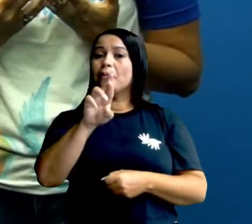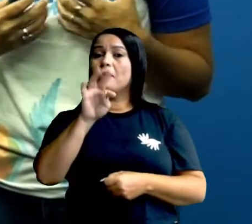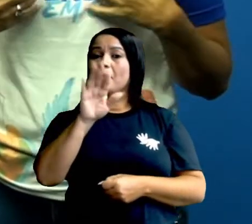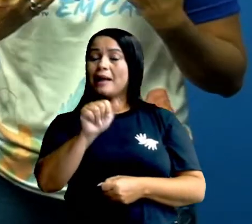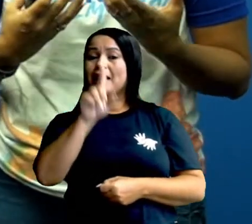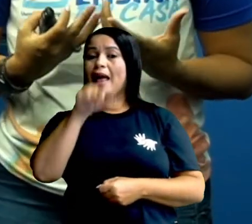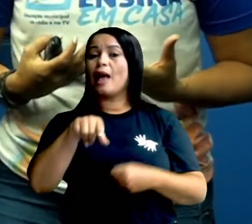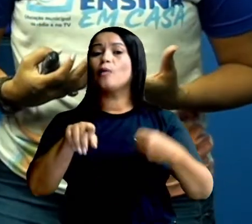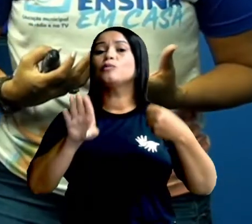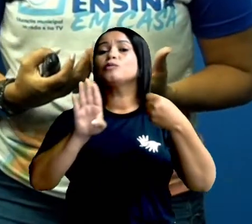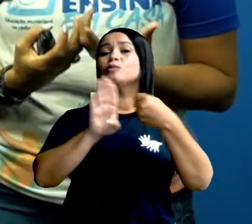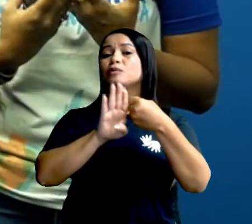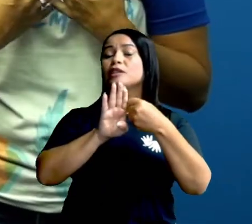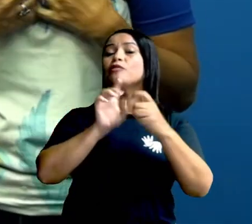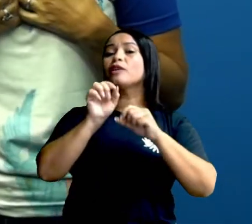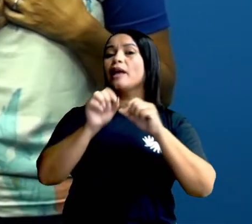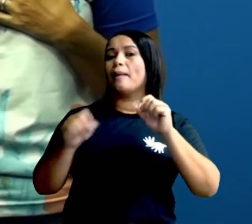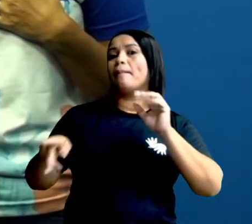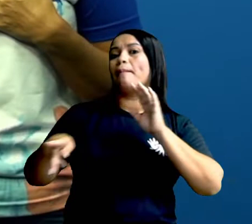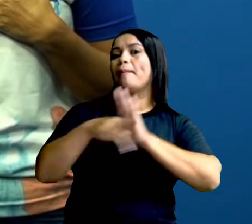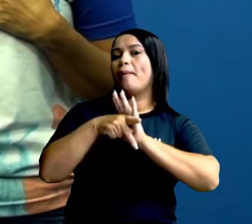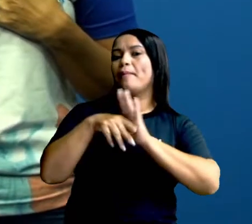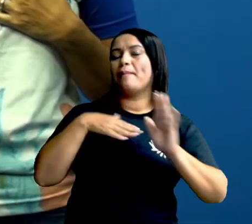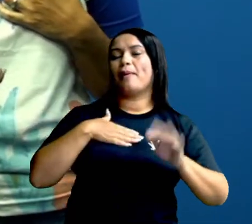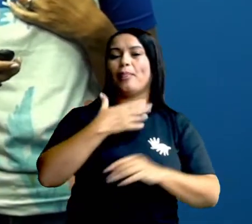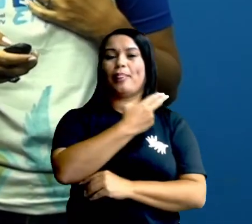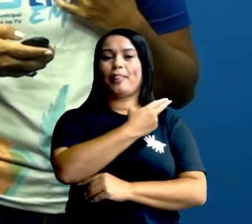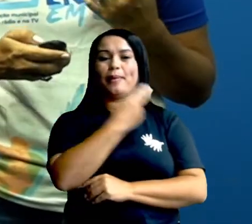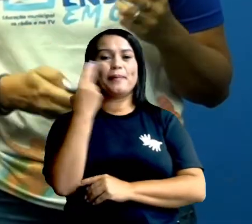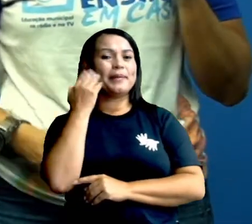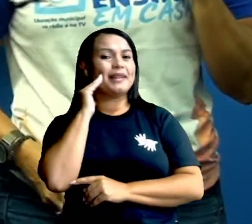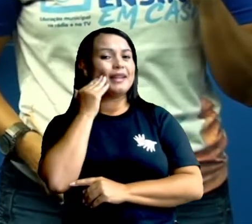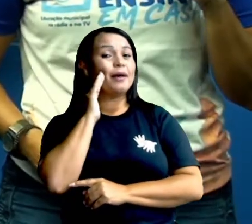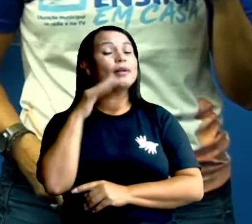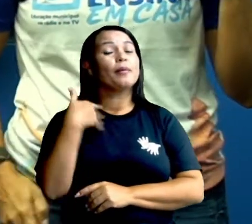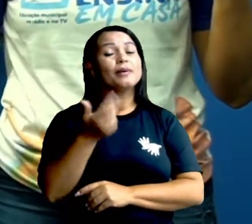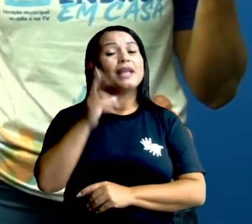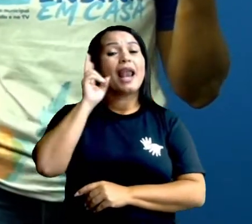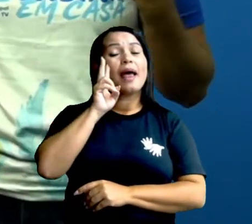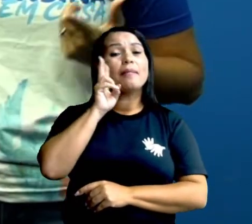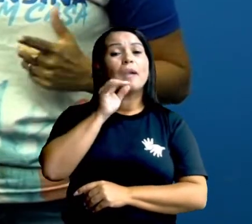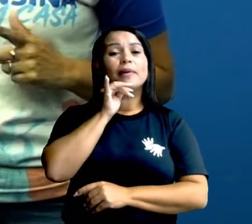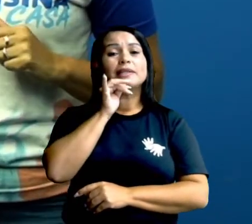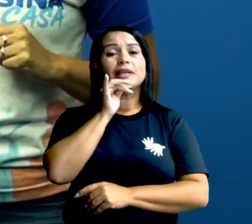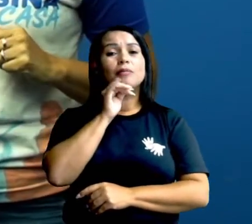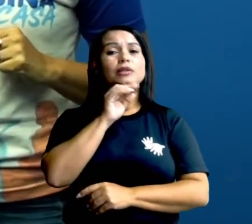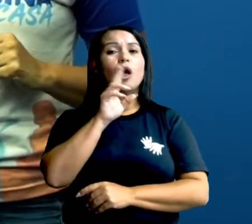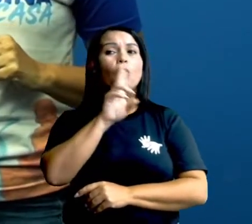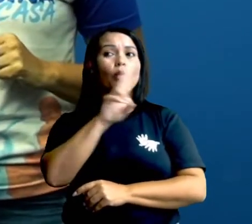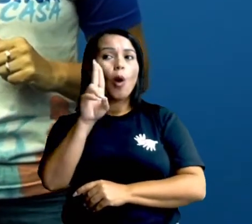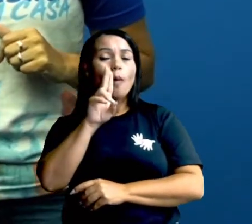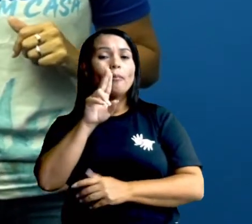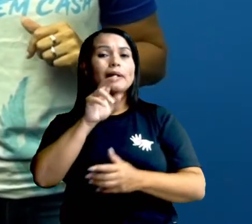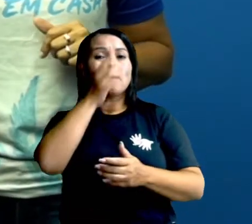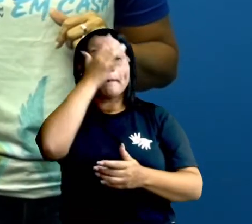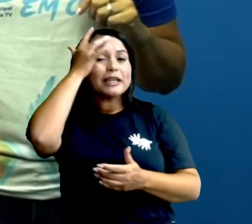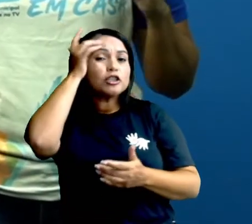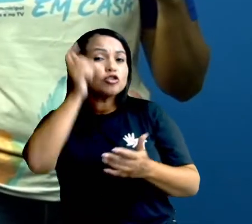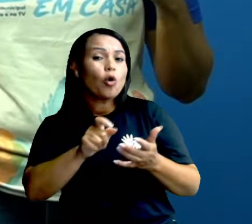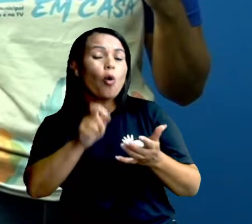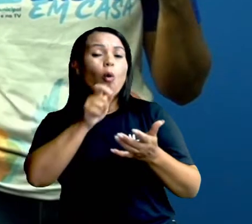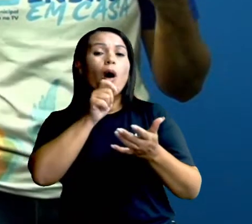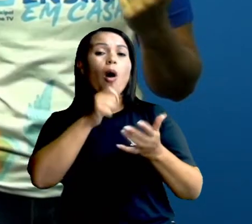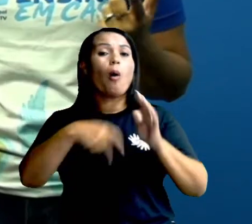é um substantivo próprio, porque é meu nome, tá certo? E a gente tem que lembrar que quando a gente vai escrever um nome próprio, a